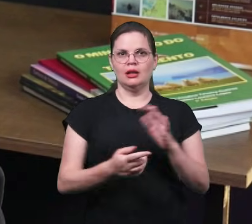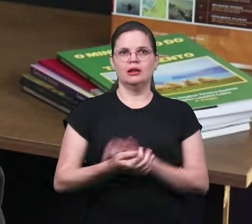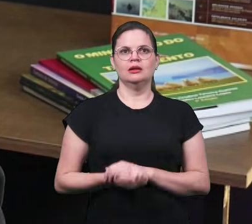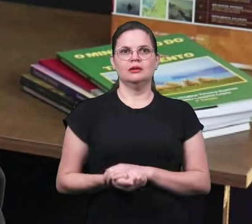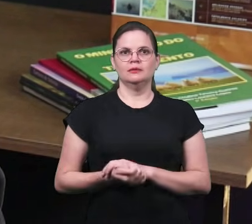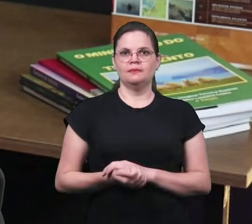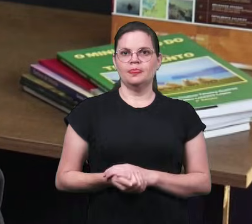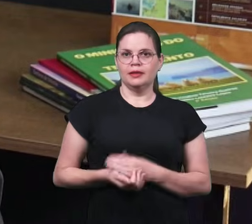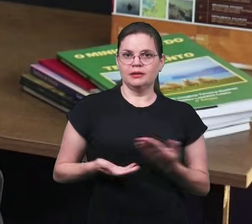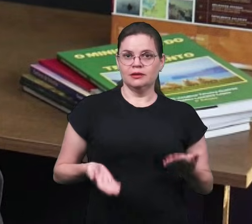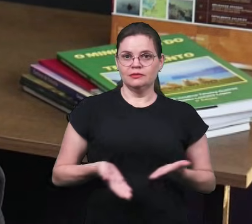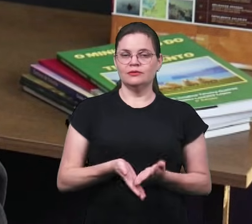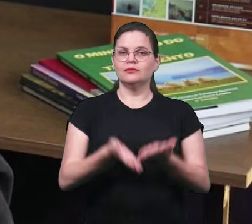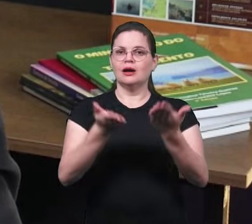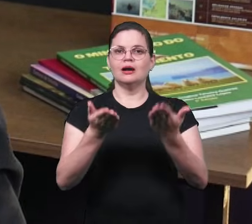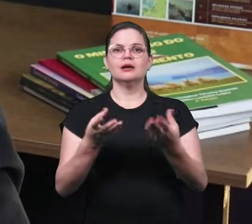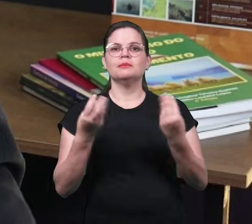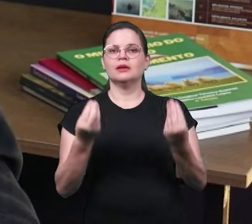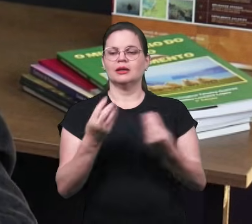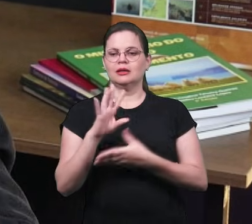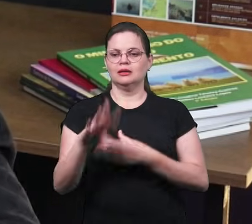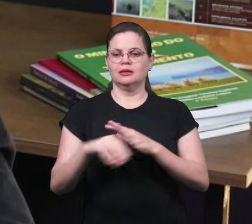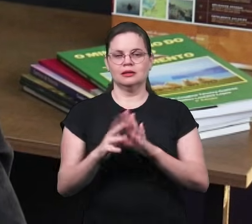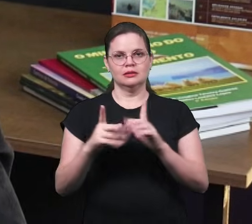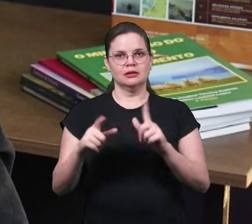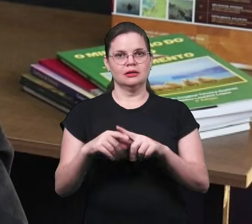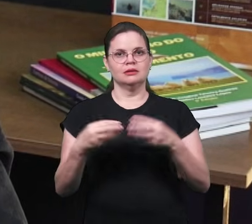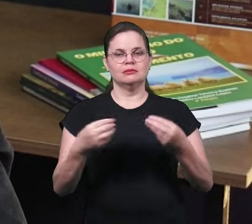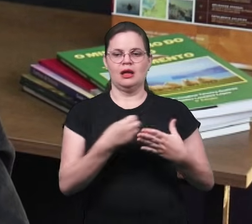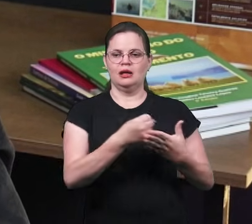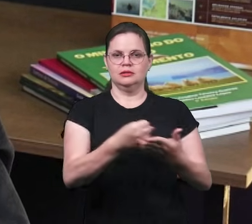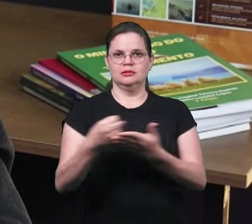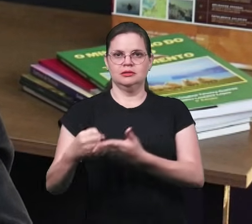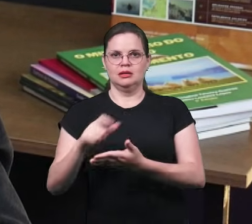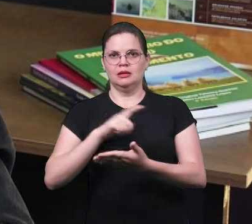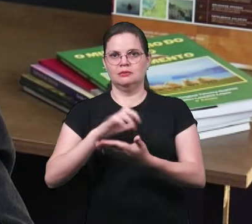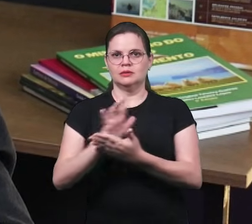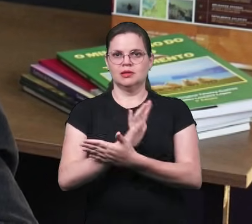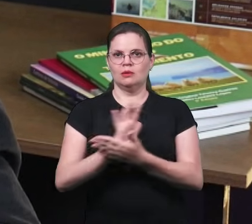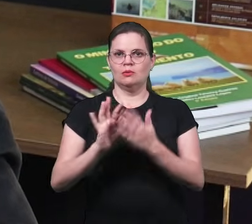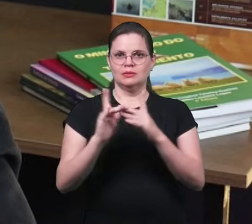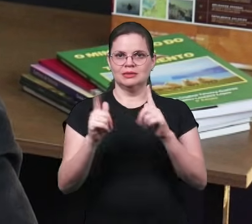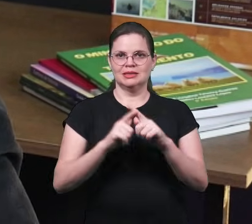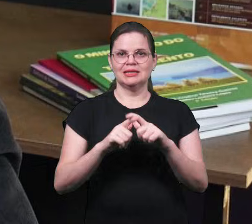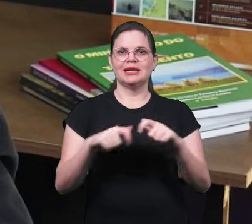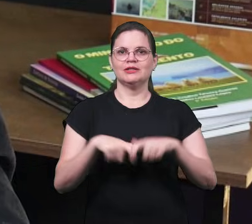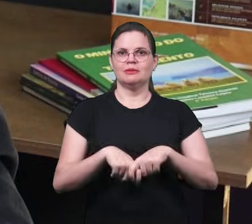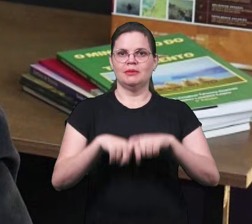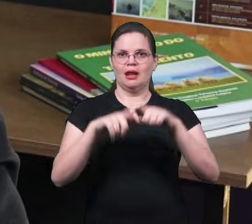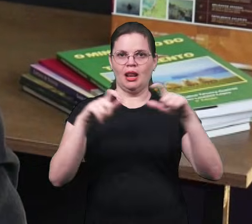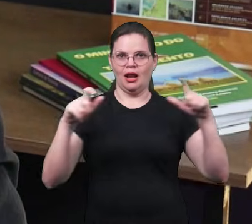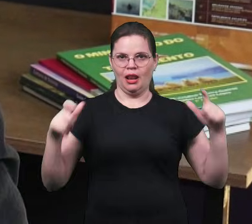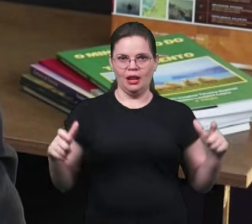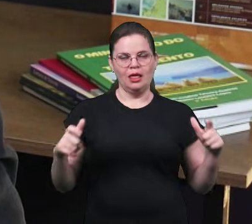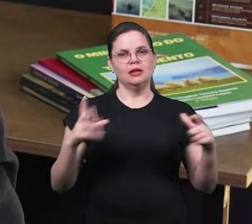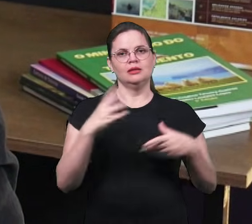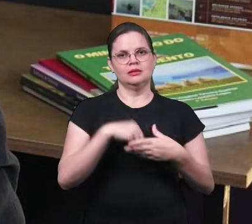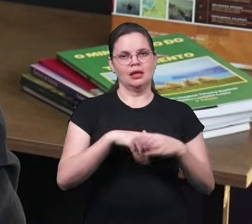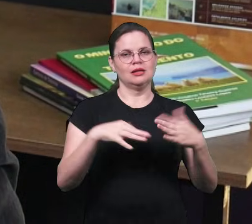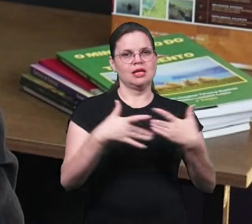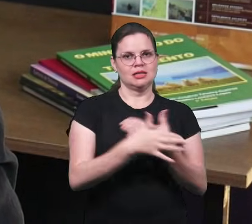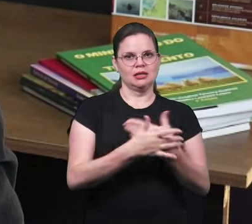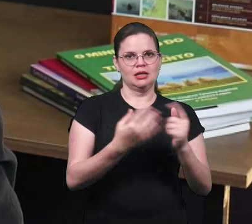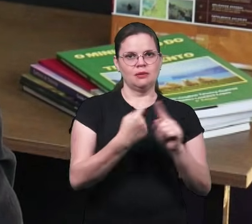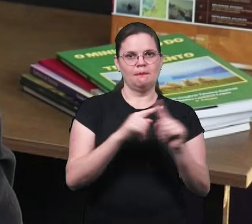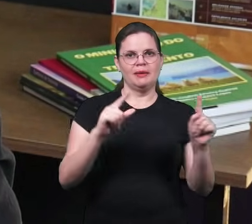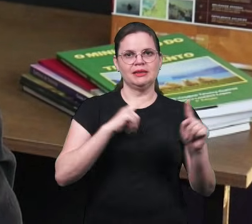fora para dar assistência, né? Sim. Nós temos as igrejas maiores nas cidades, mas temos muitas igrejas distantes no interior, e famílias